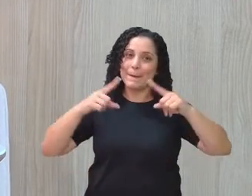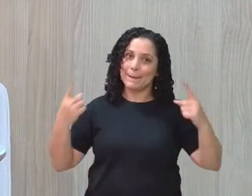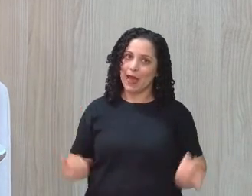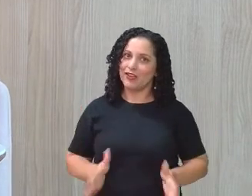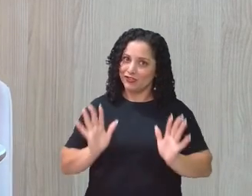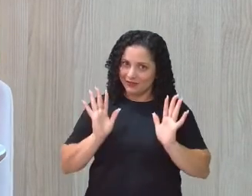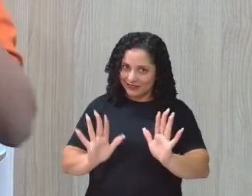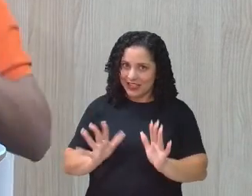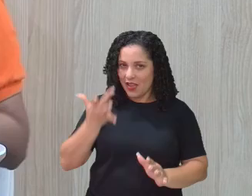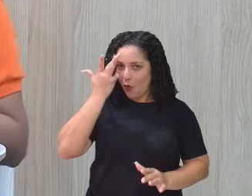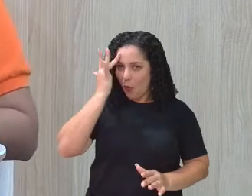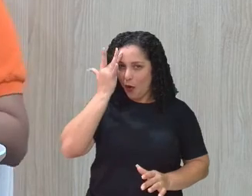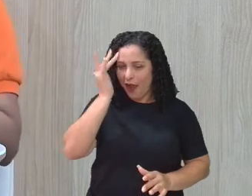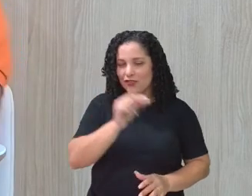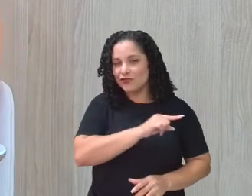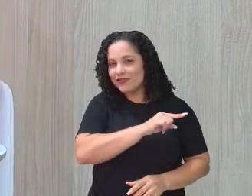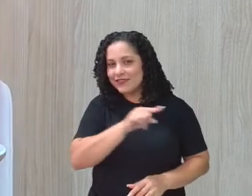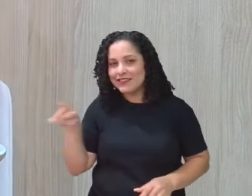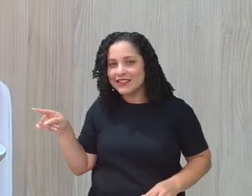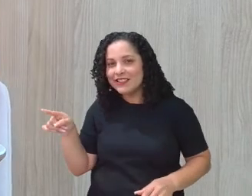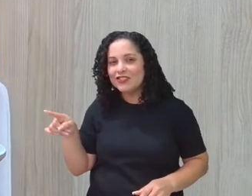mas eu acho que eles